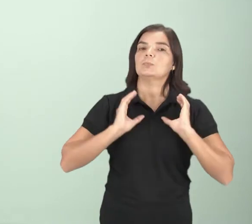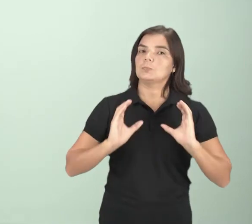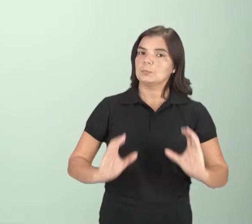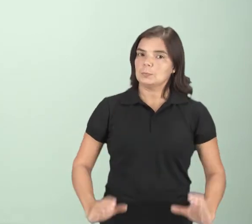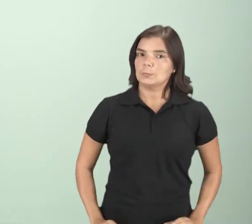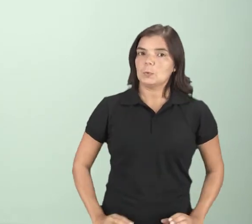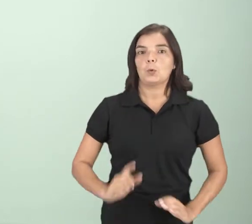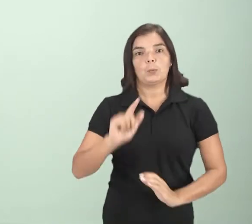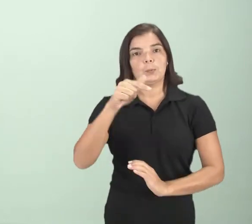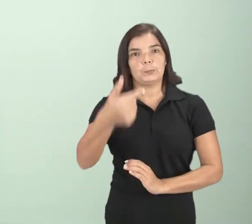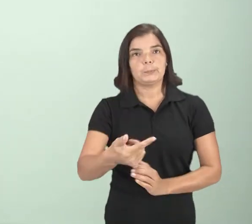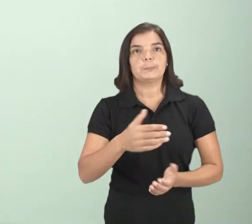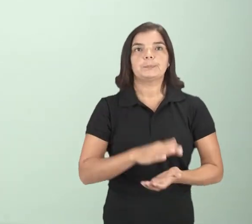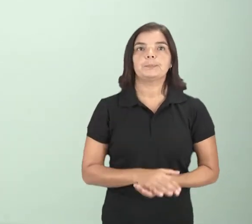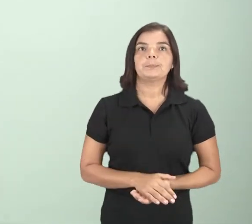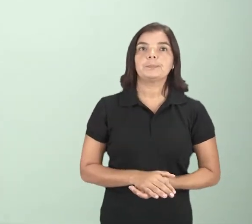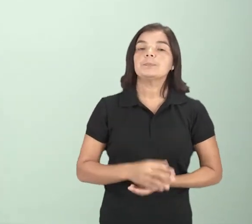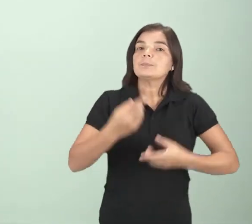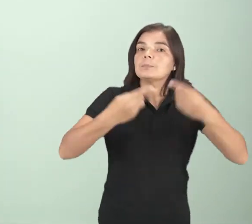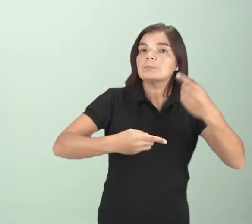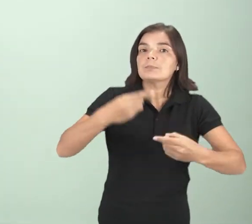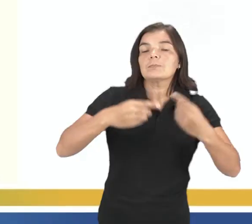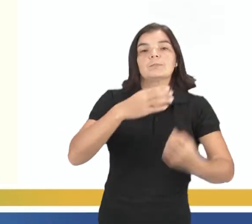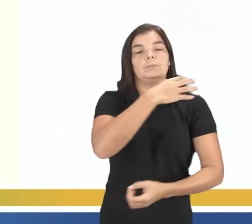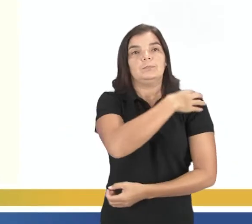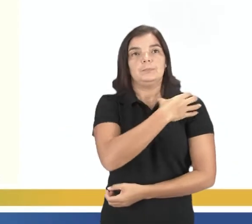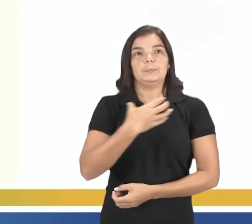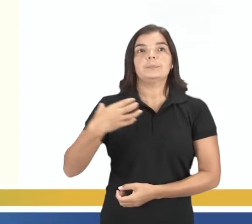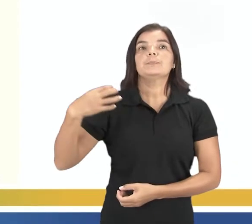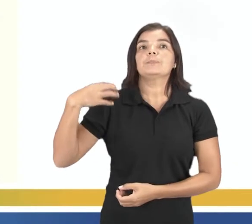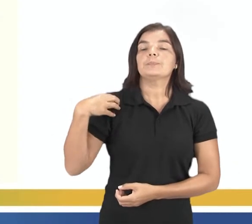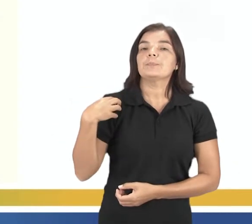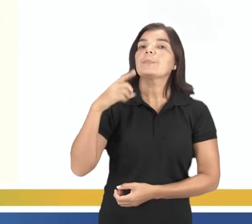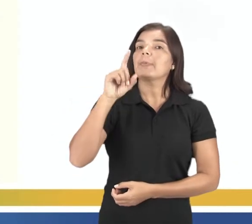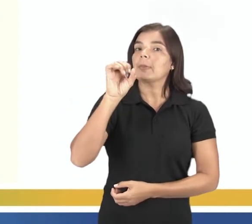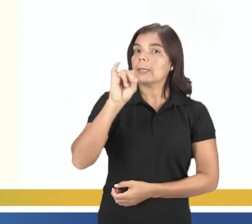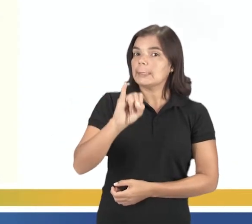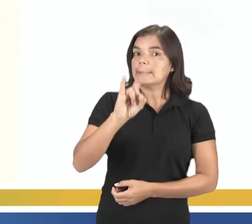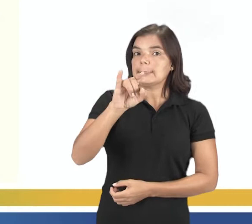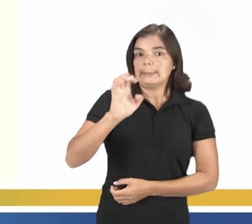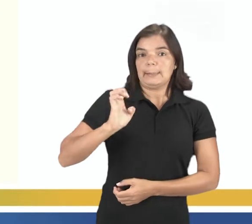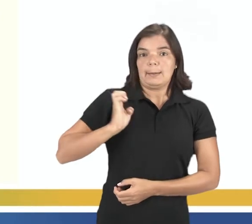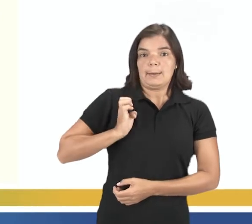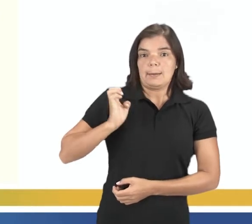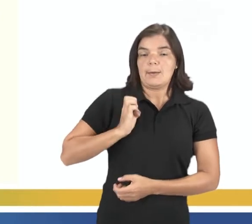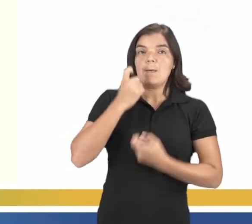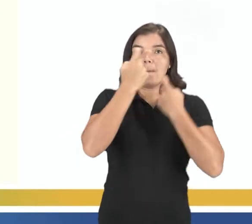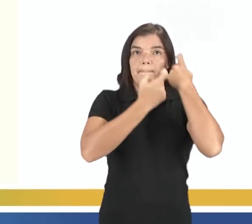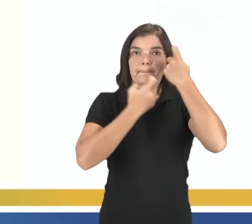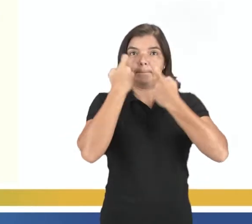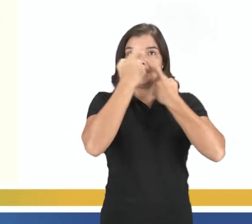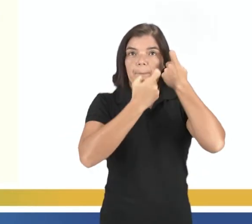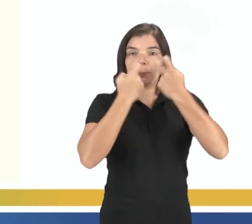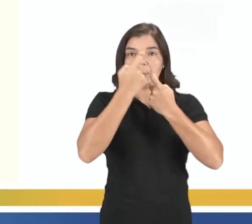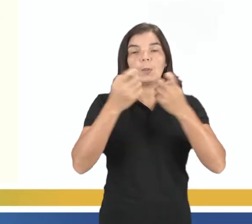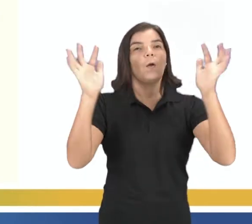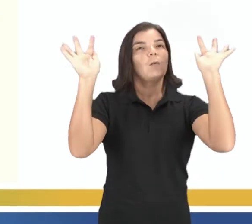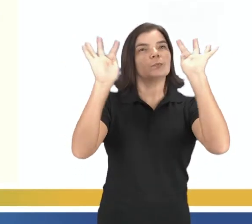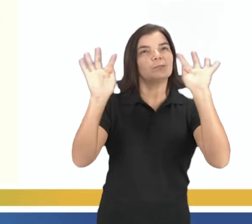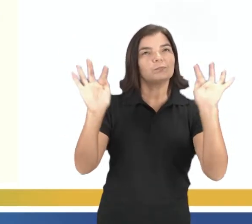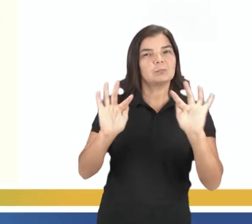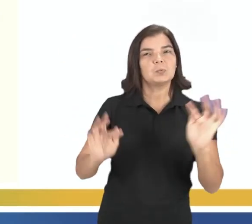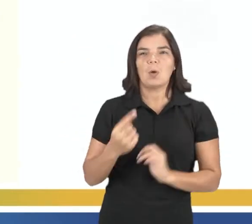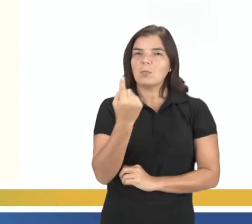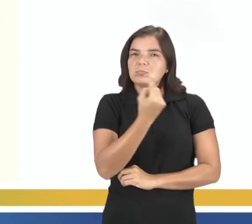cidadão com o outro. Então, a política em Aristóteles, se a ética está preocupada com a